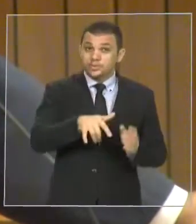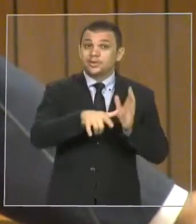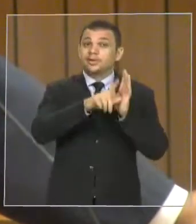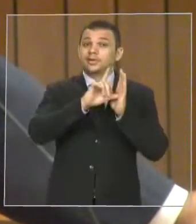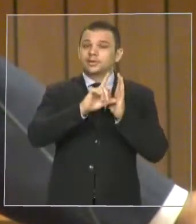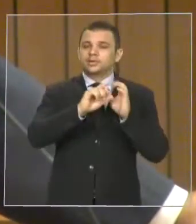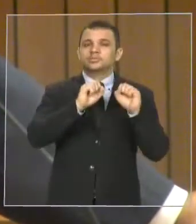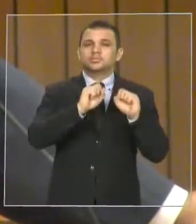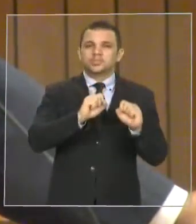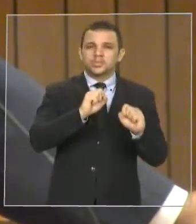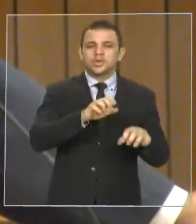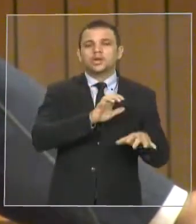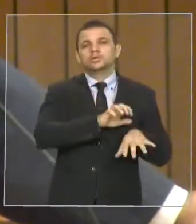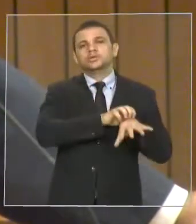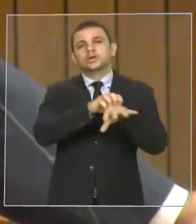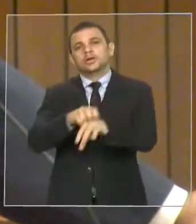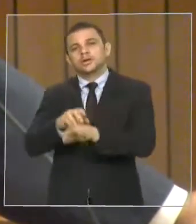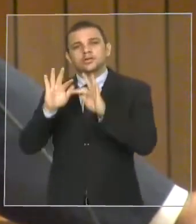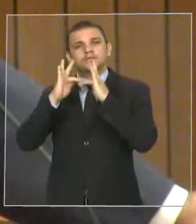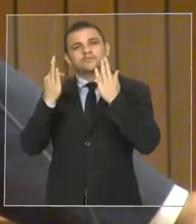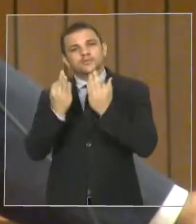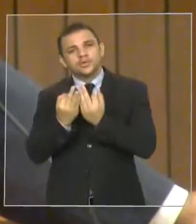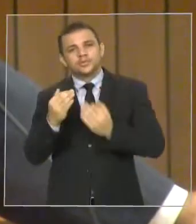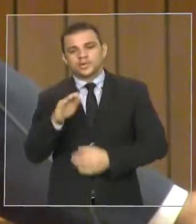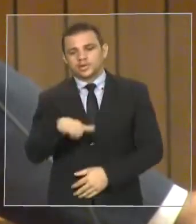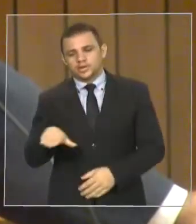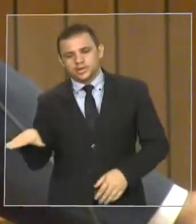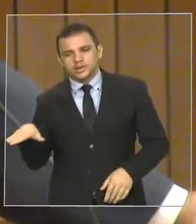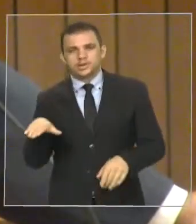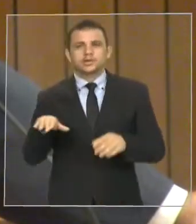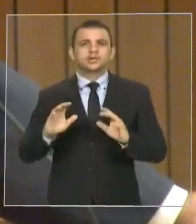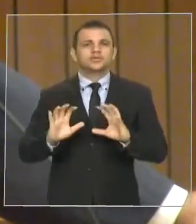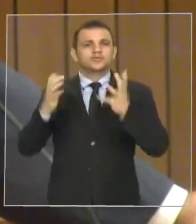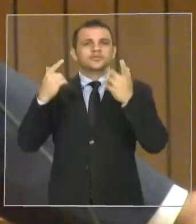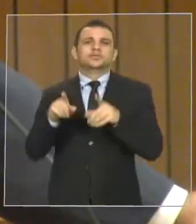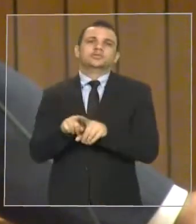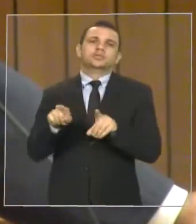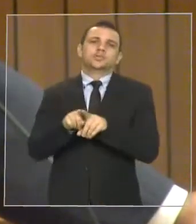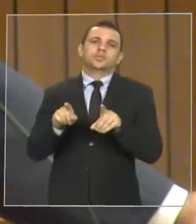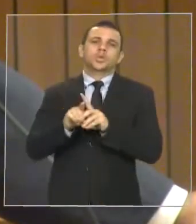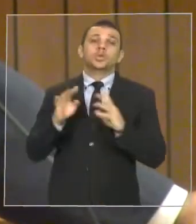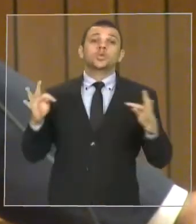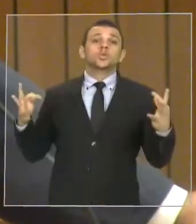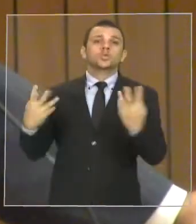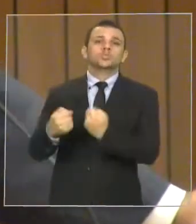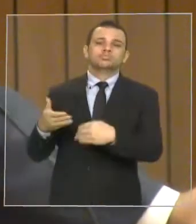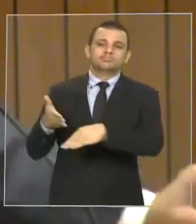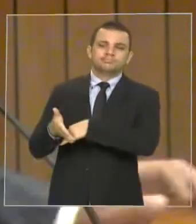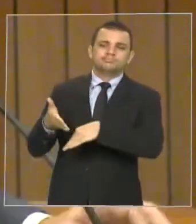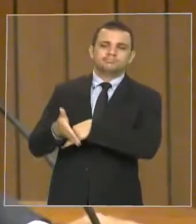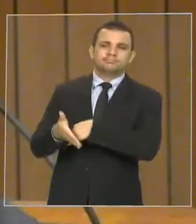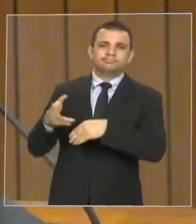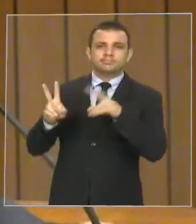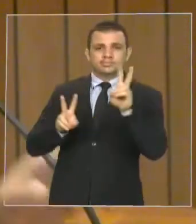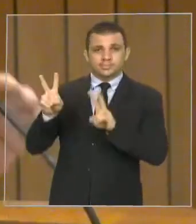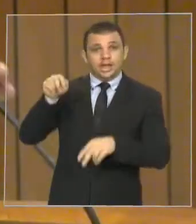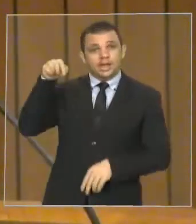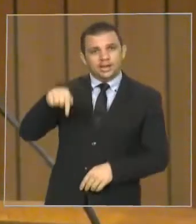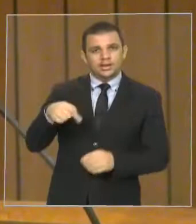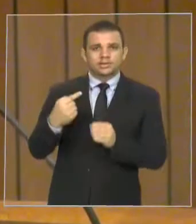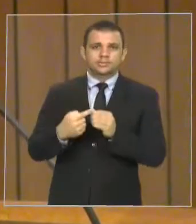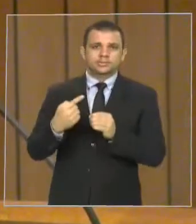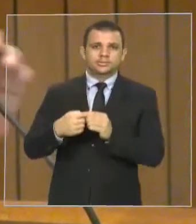levar essas famílias só que é crianças e todos participassem do carnaval vargem grande além